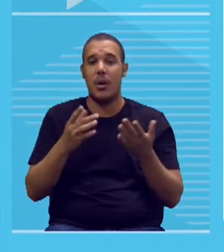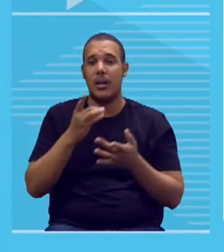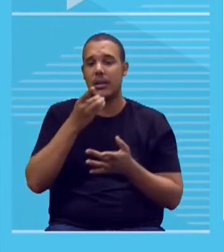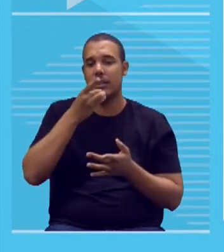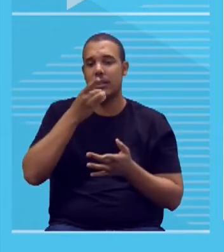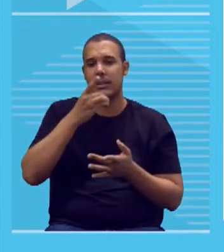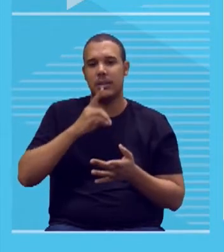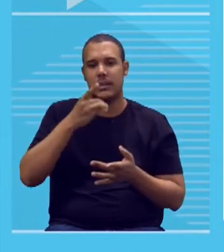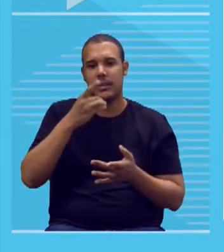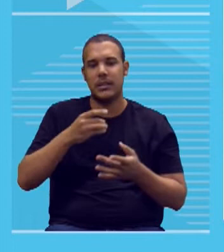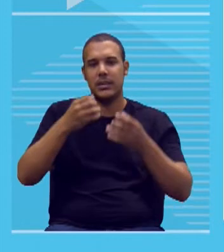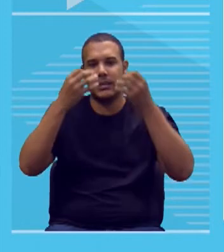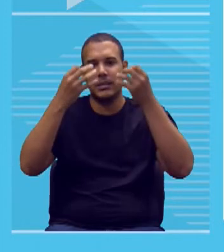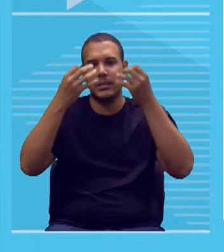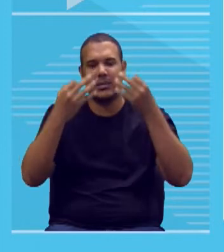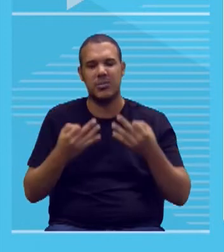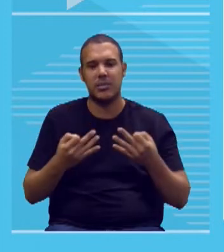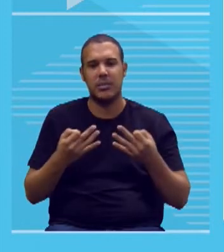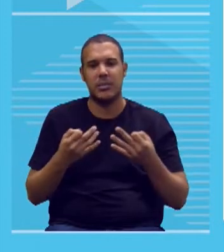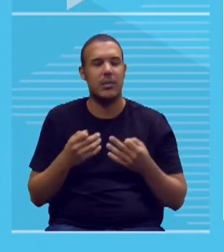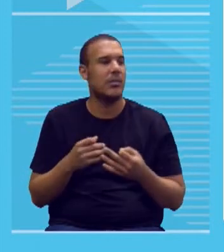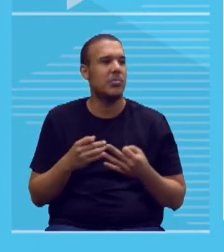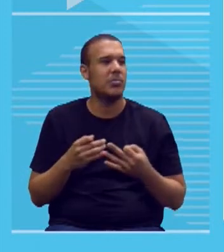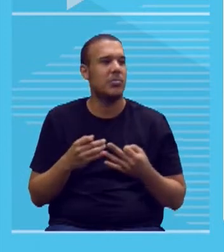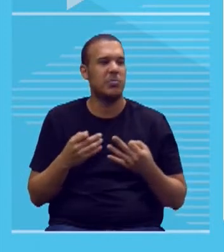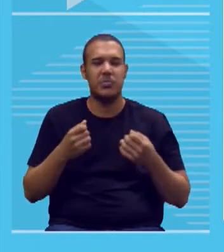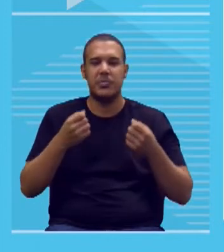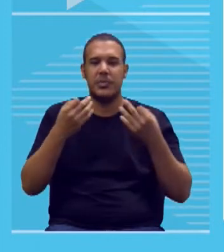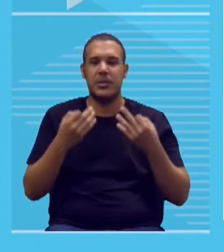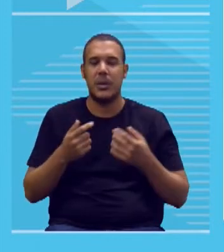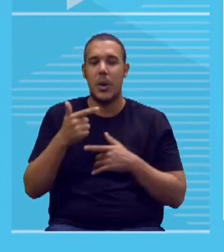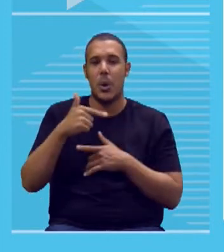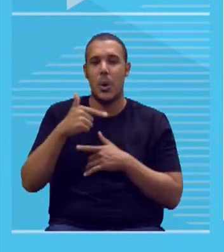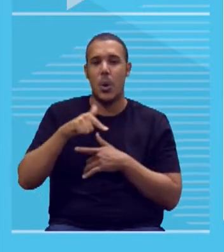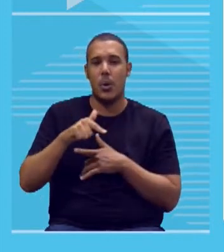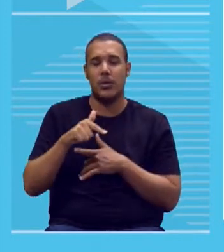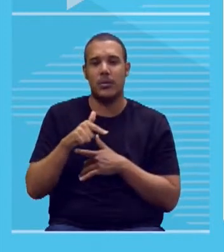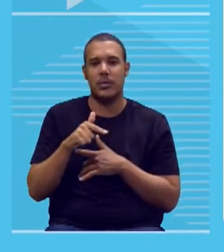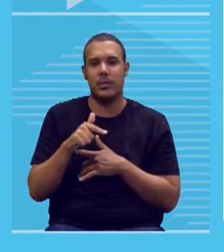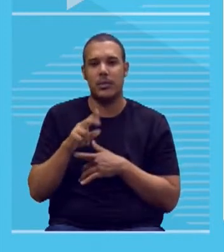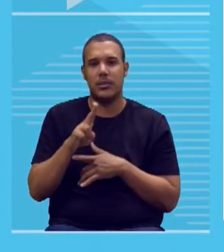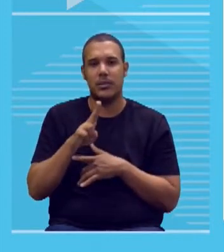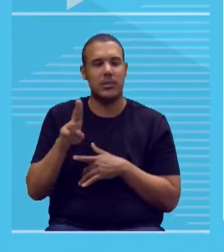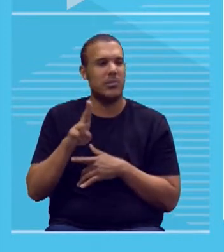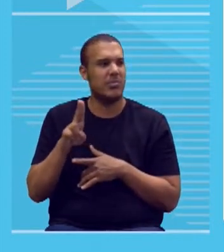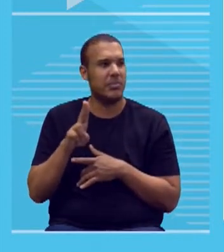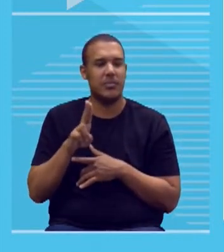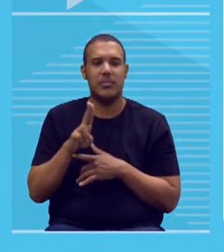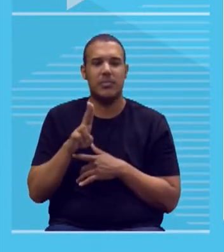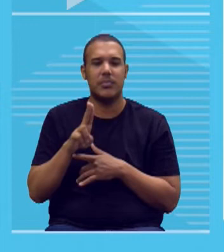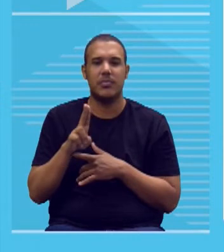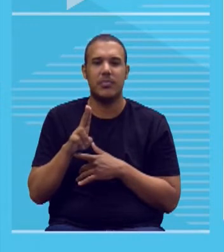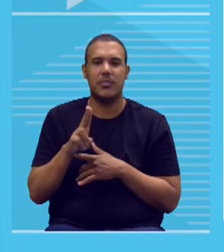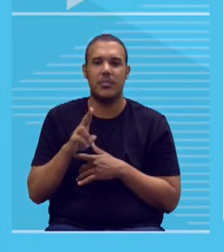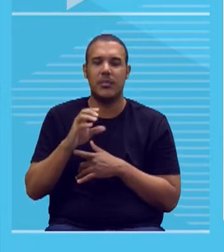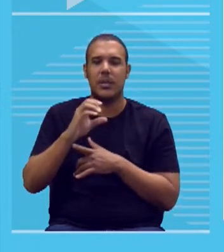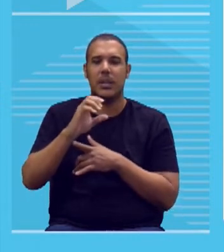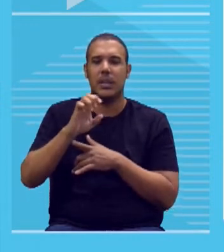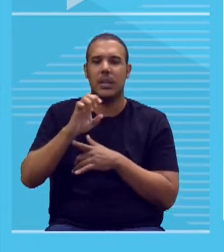aqui fala de uma outra coisa chamada seleção